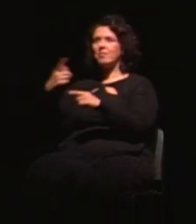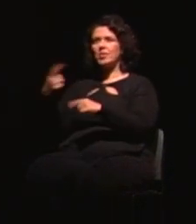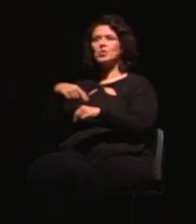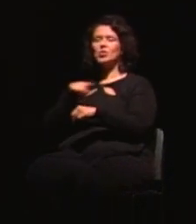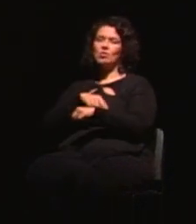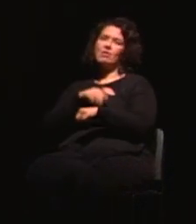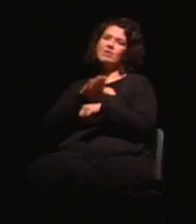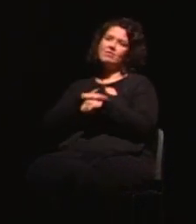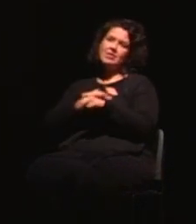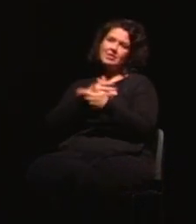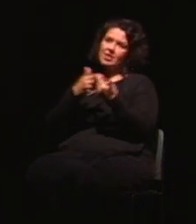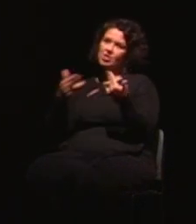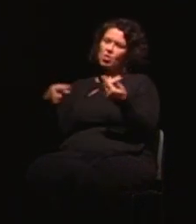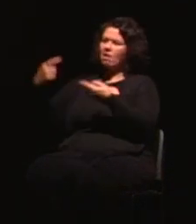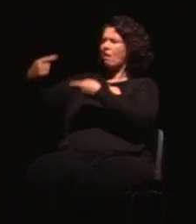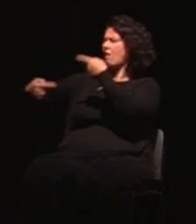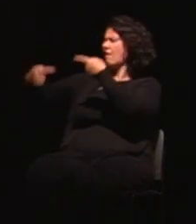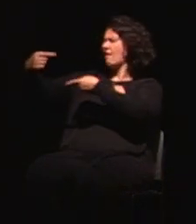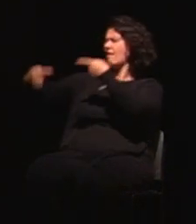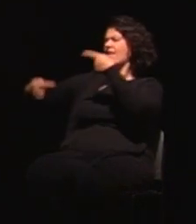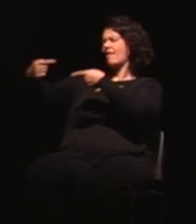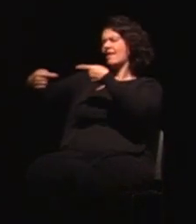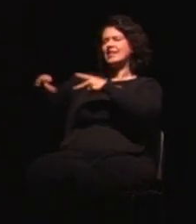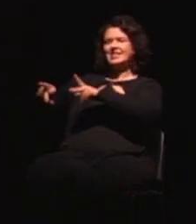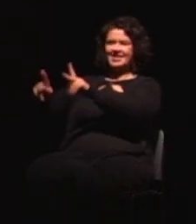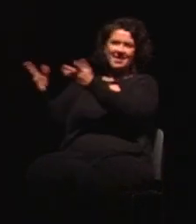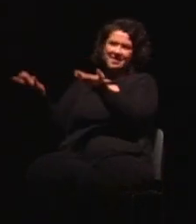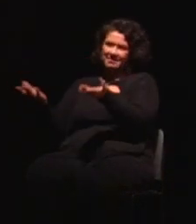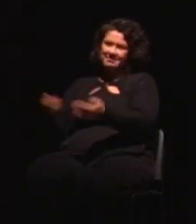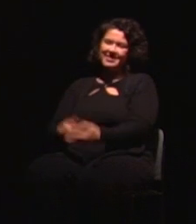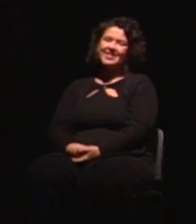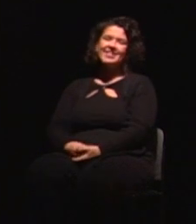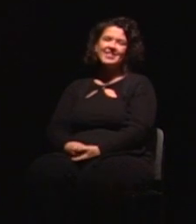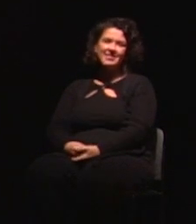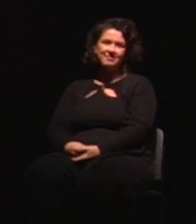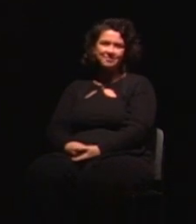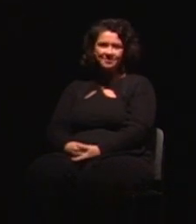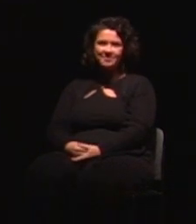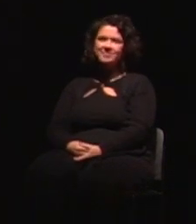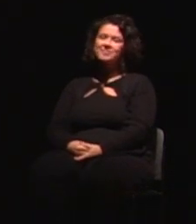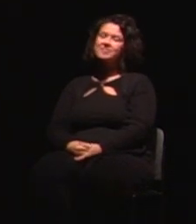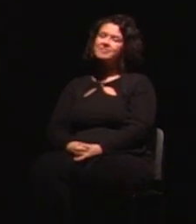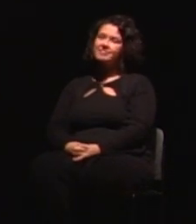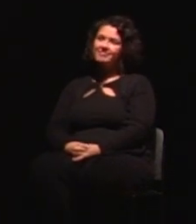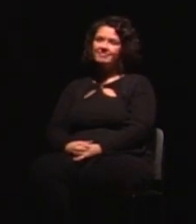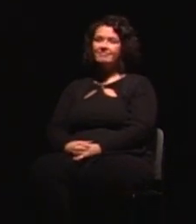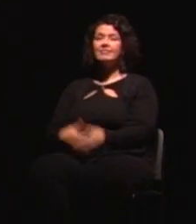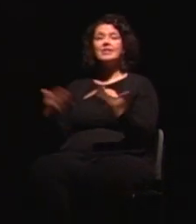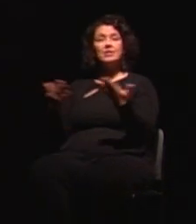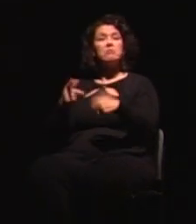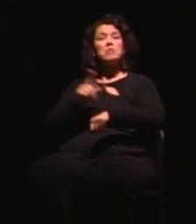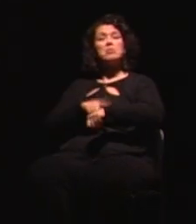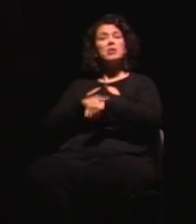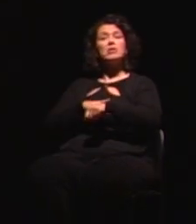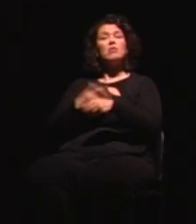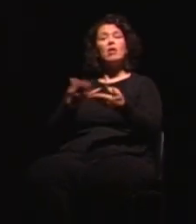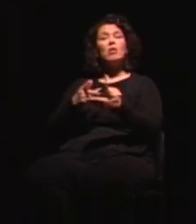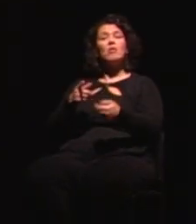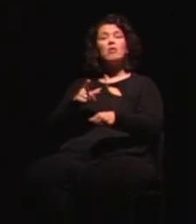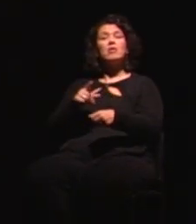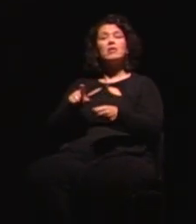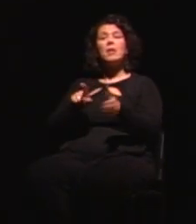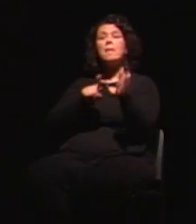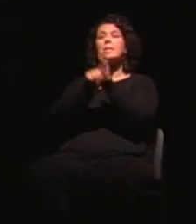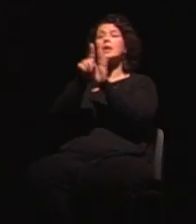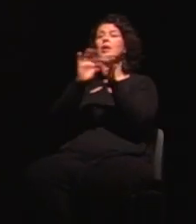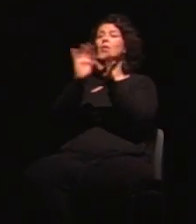as reuniões de discussão e tudo. Então, eu vou abrir para perguntas.